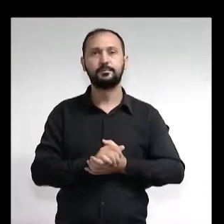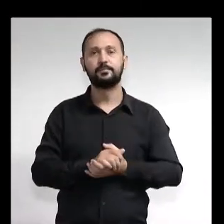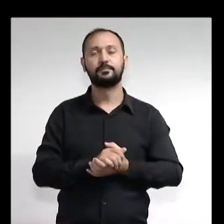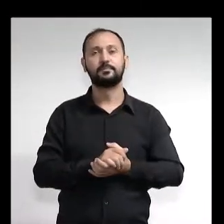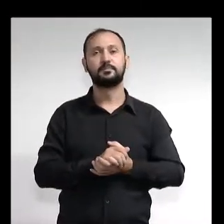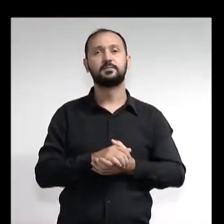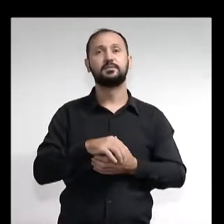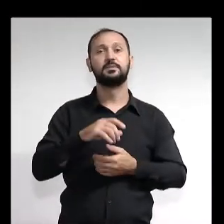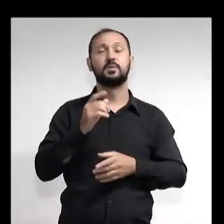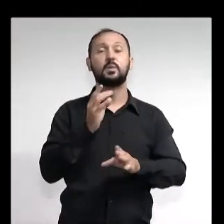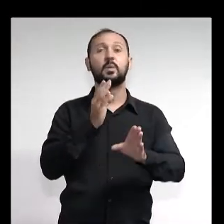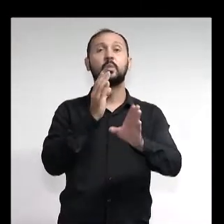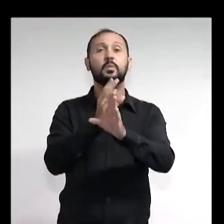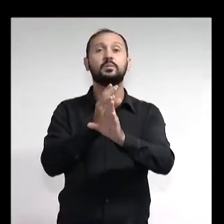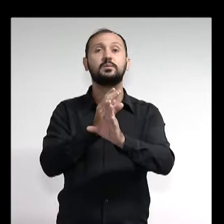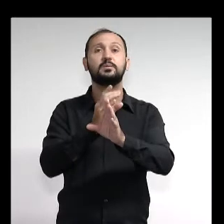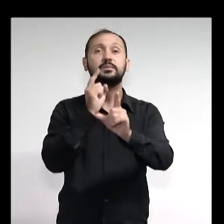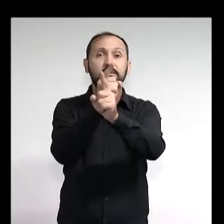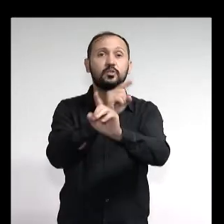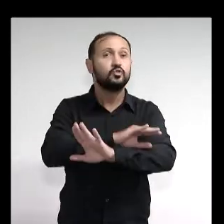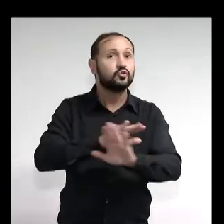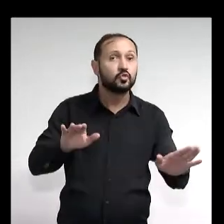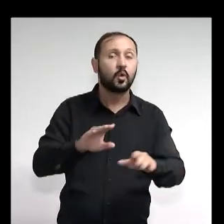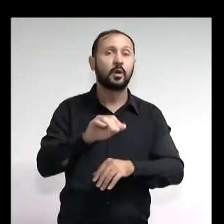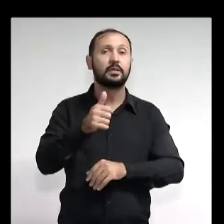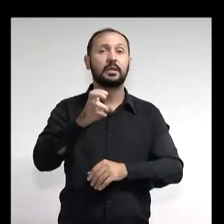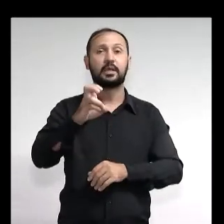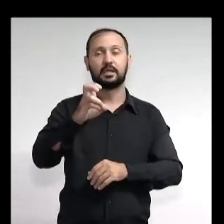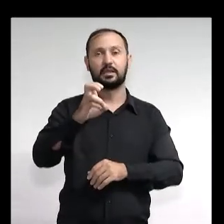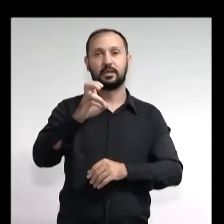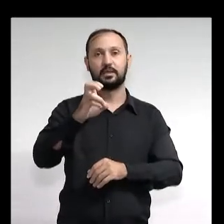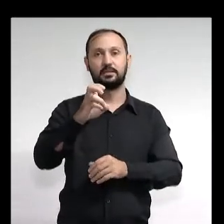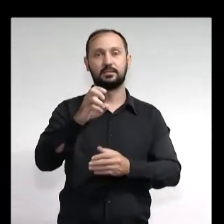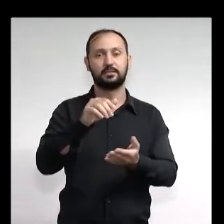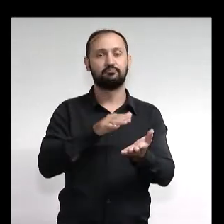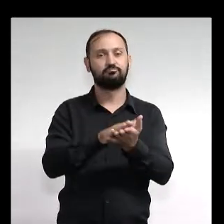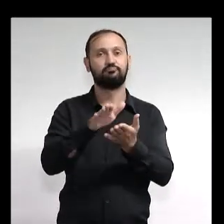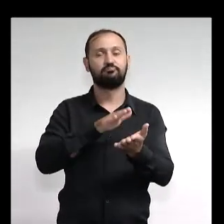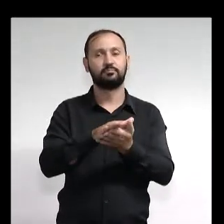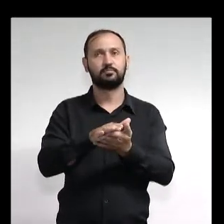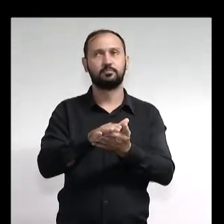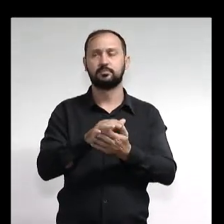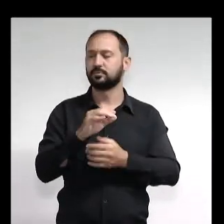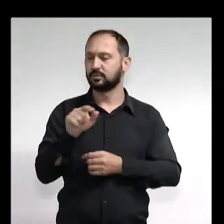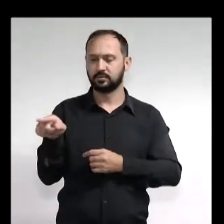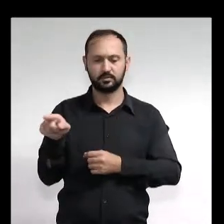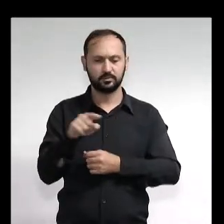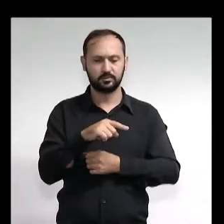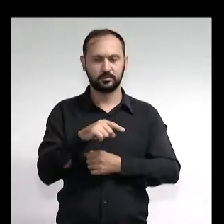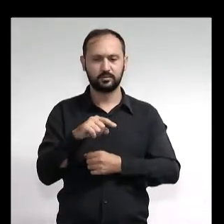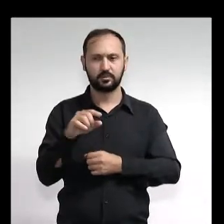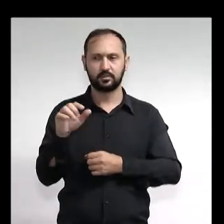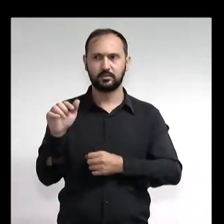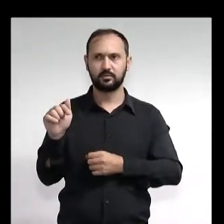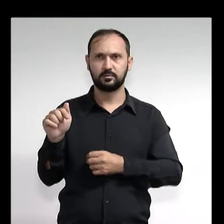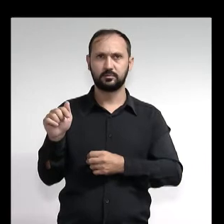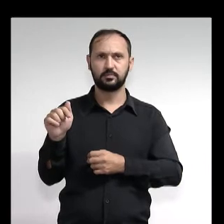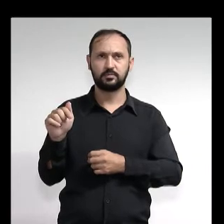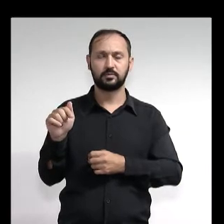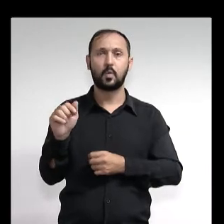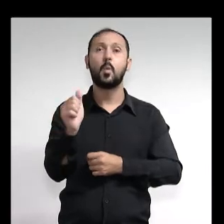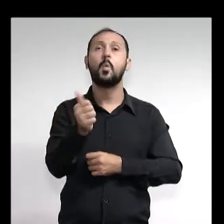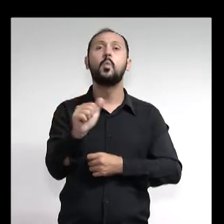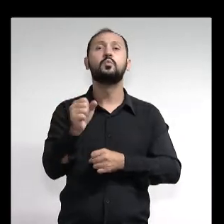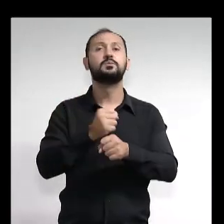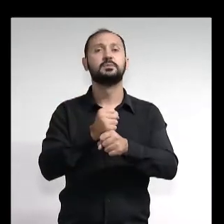pelos outros teóricos. E eu achei 15 publicações. Em 9 anos,